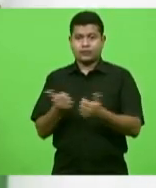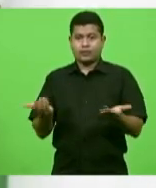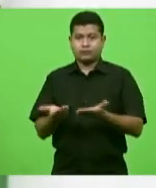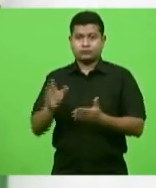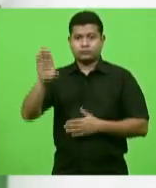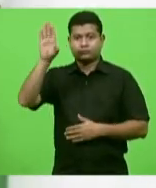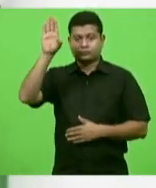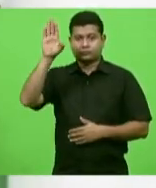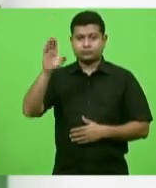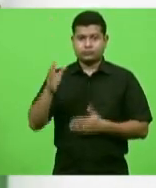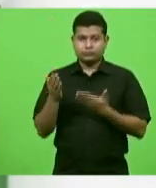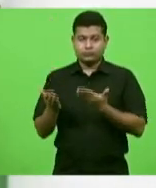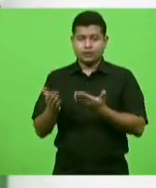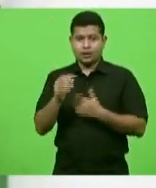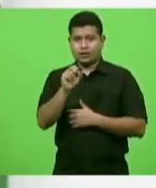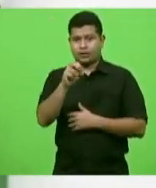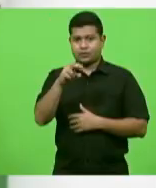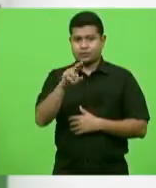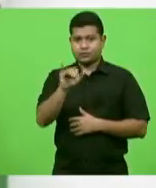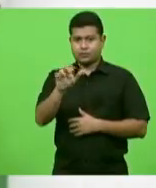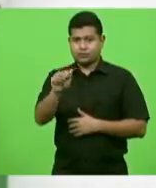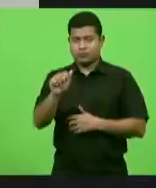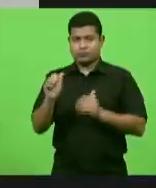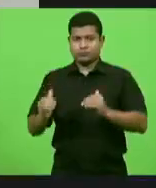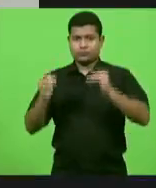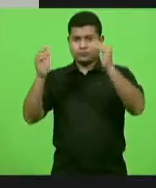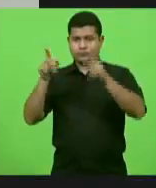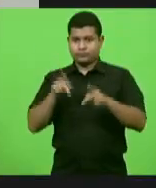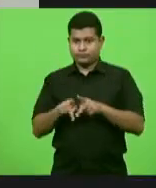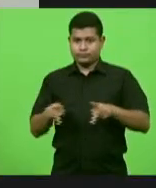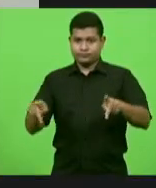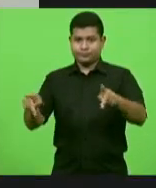então a desembargadora Sônia Maria Schmitz e